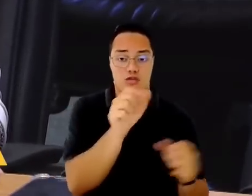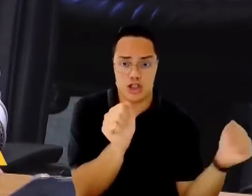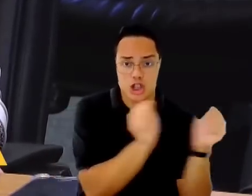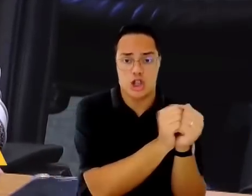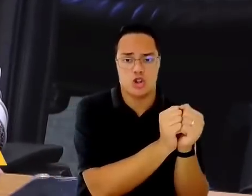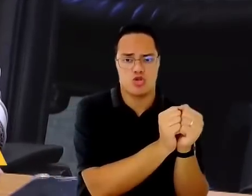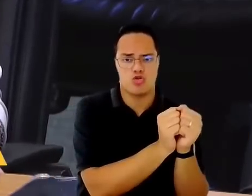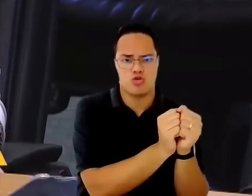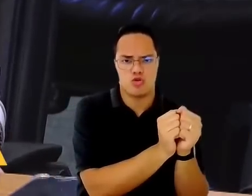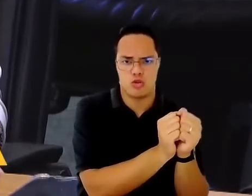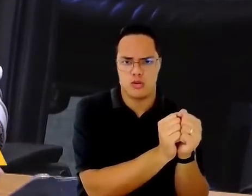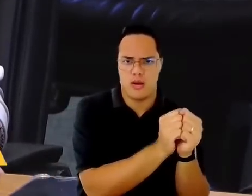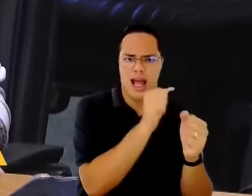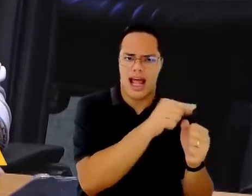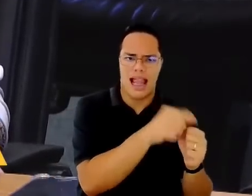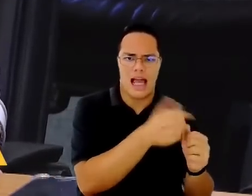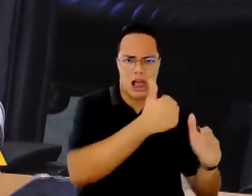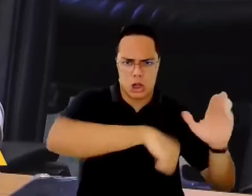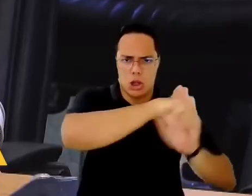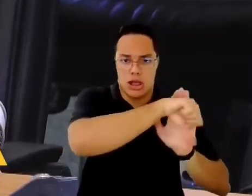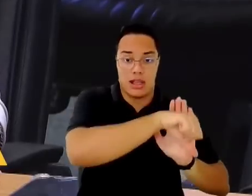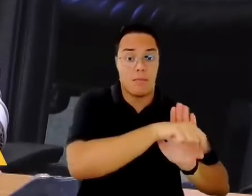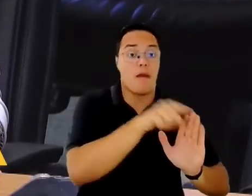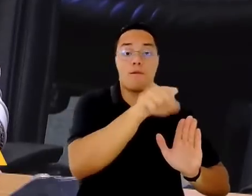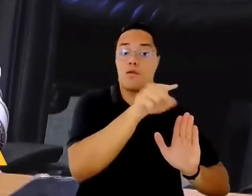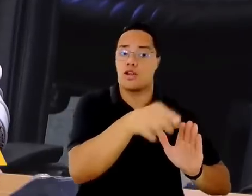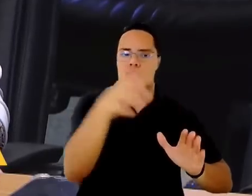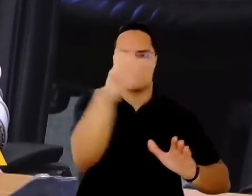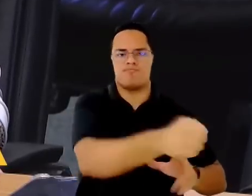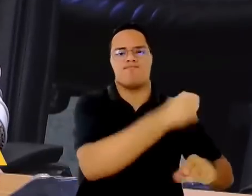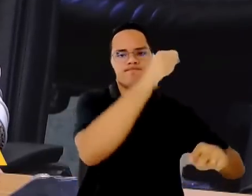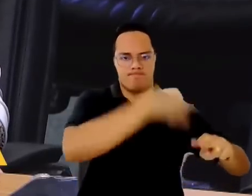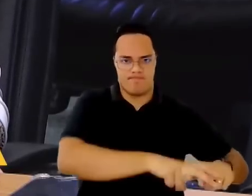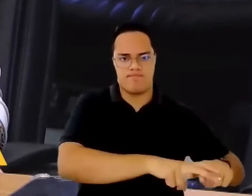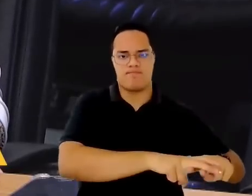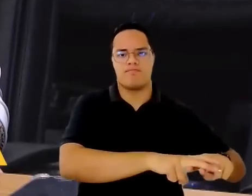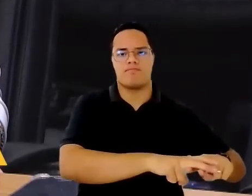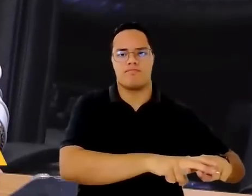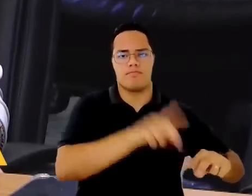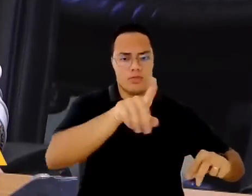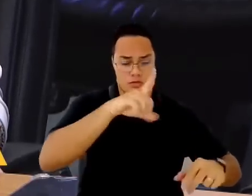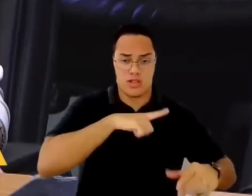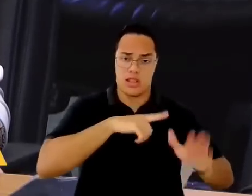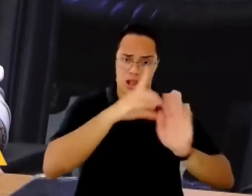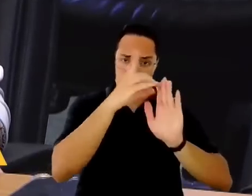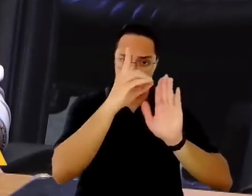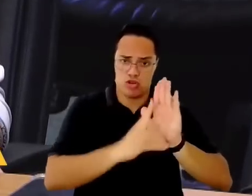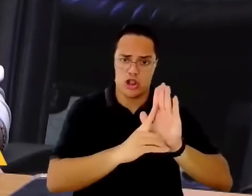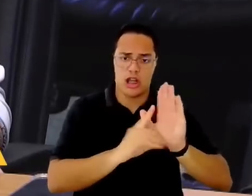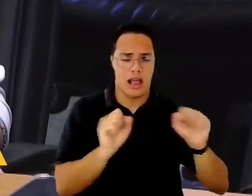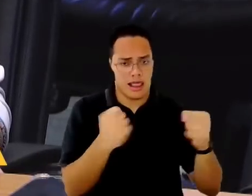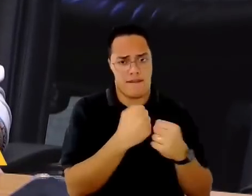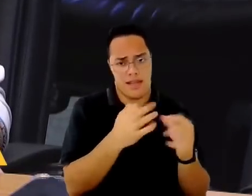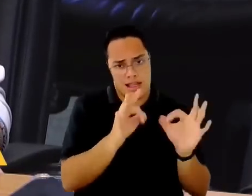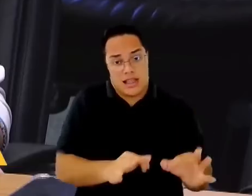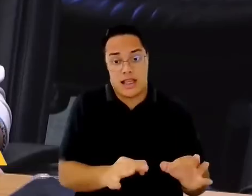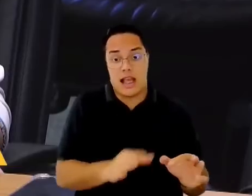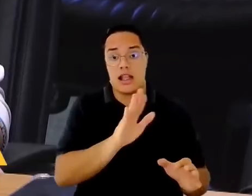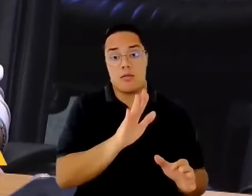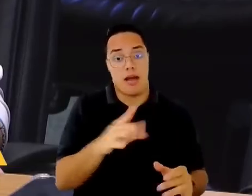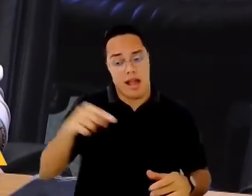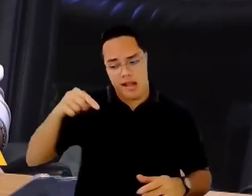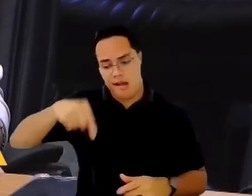pague Que o senhor possa também ter o direito de fazer a sua defesa agora que os parlamentares aqui